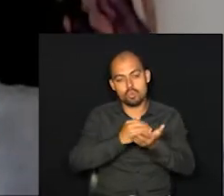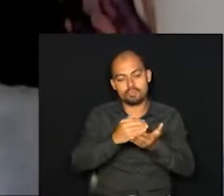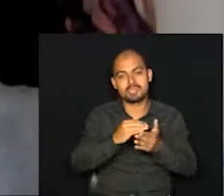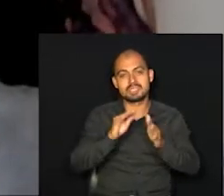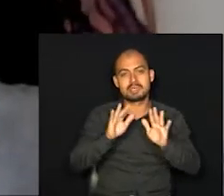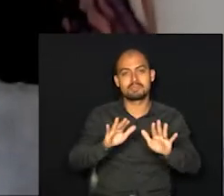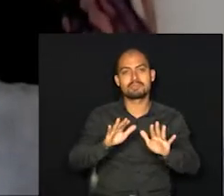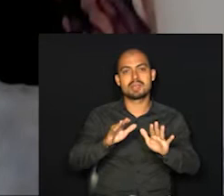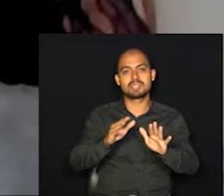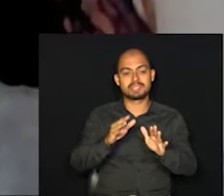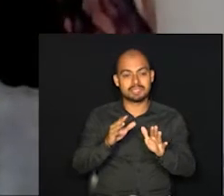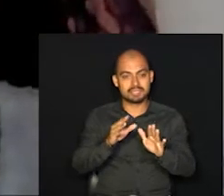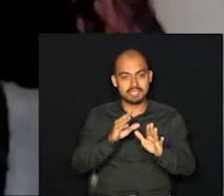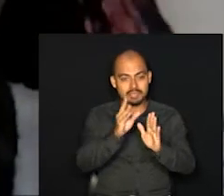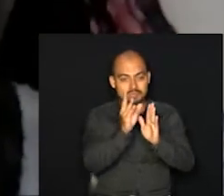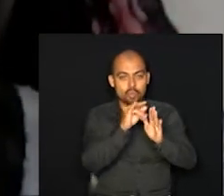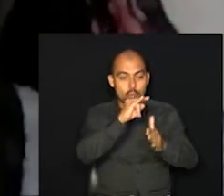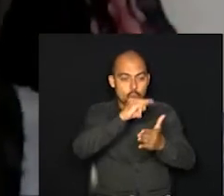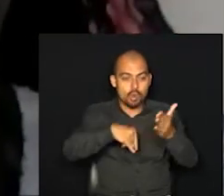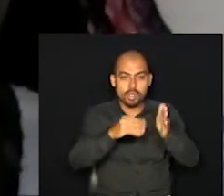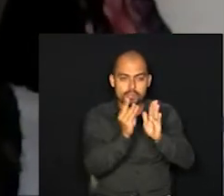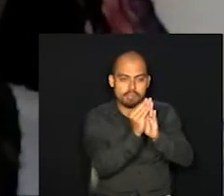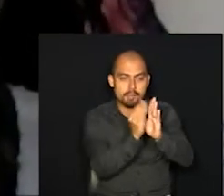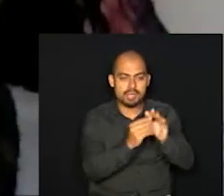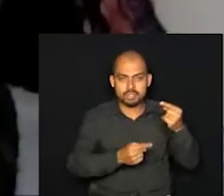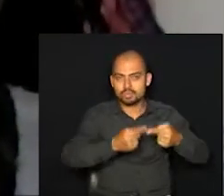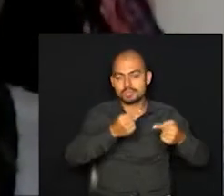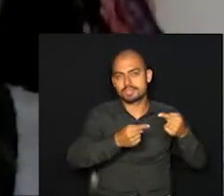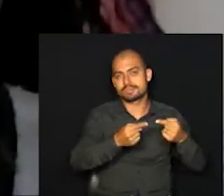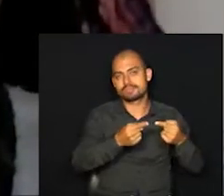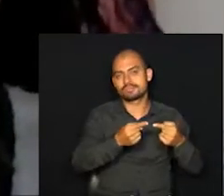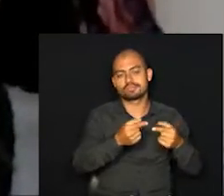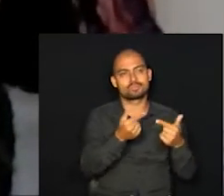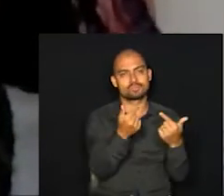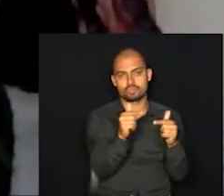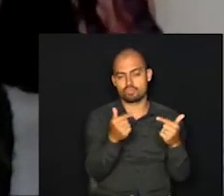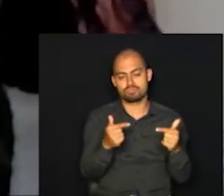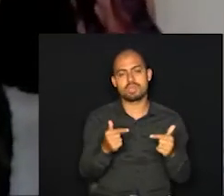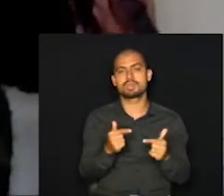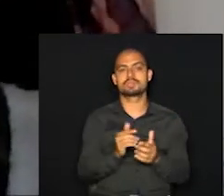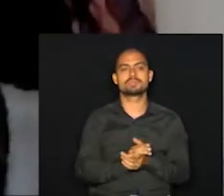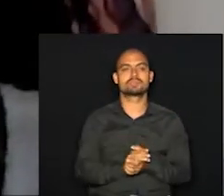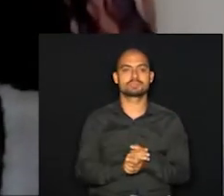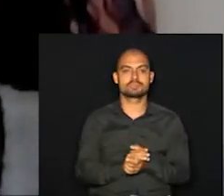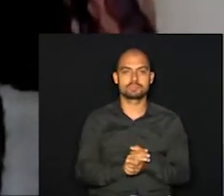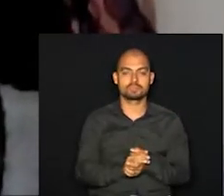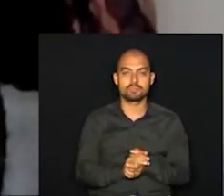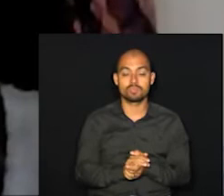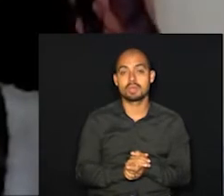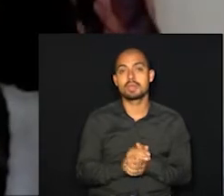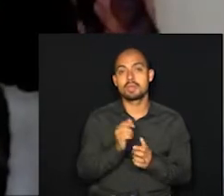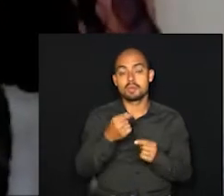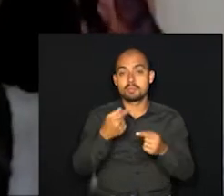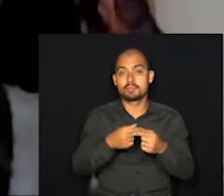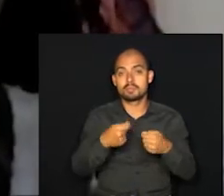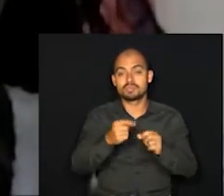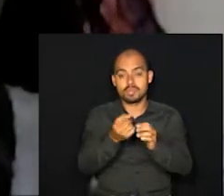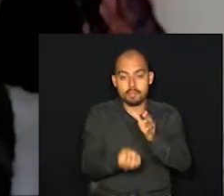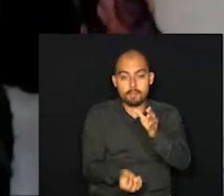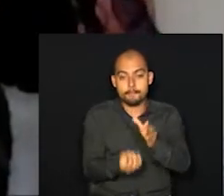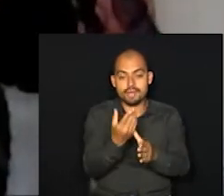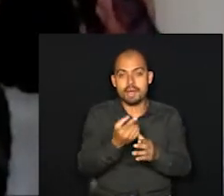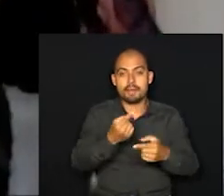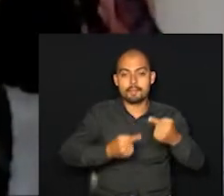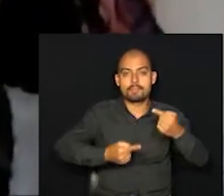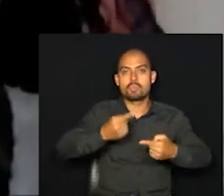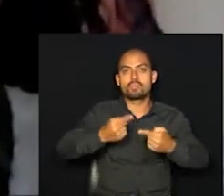racial nos currículos escolares. Essa tem que ser a discussão a ser feita. Tem que ser criado políticas afirmativas,